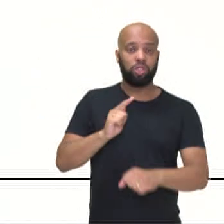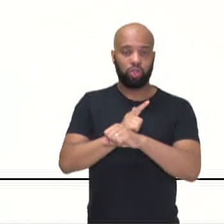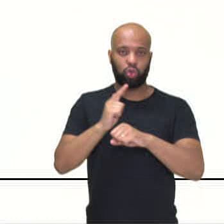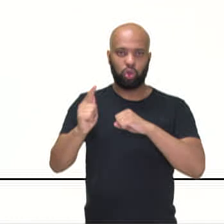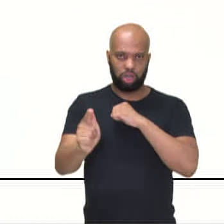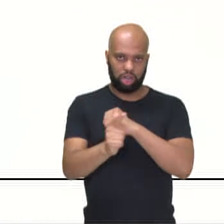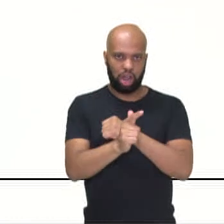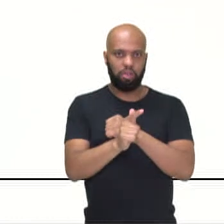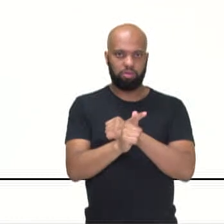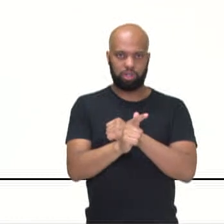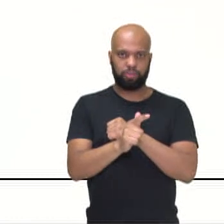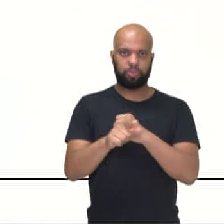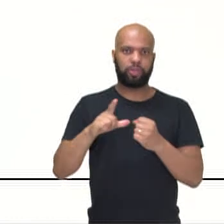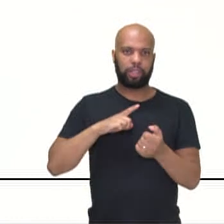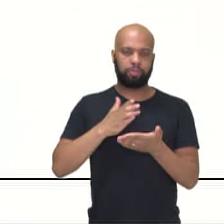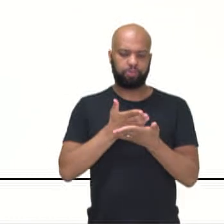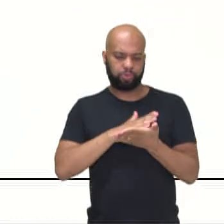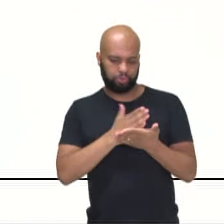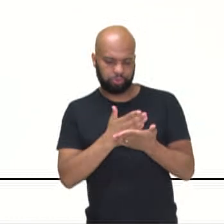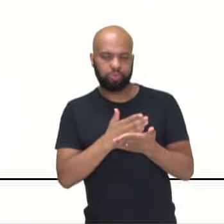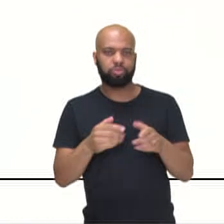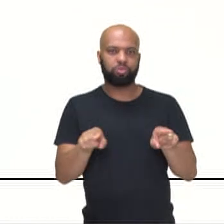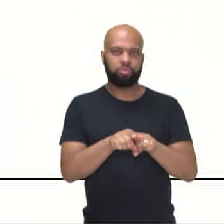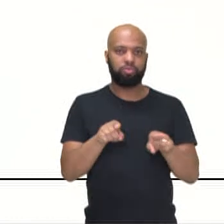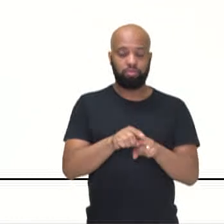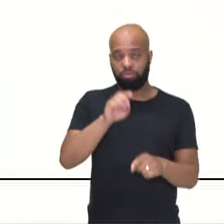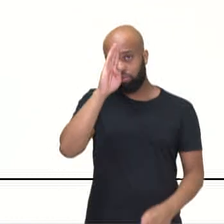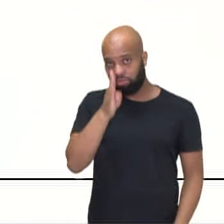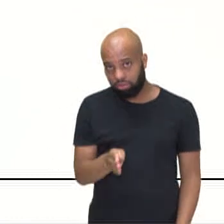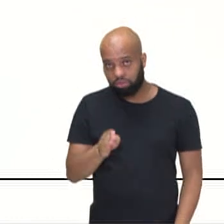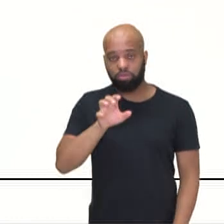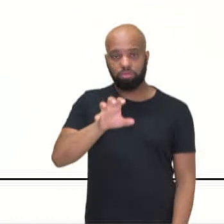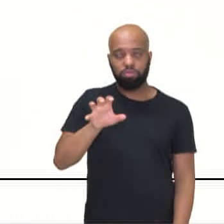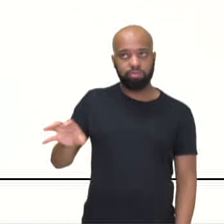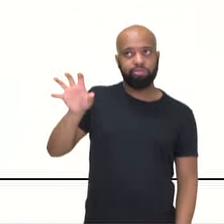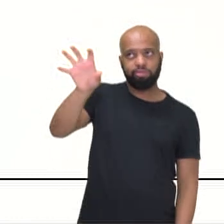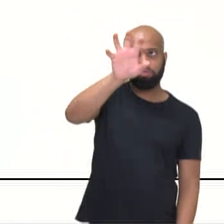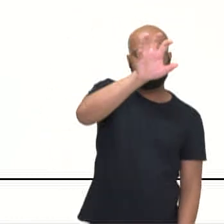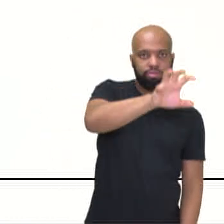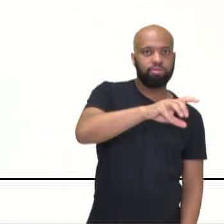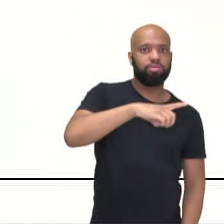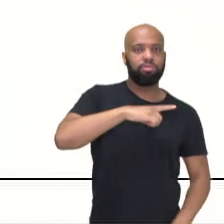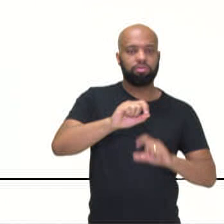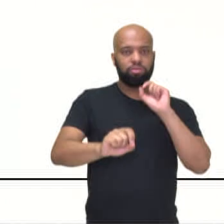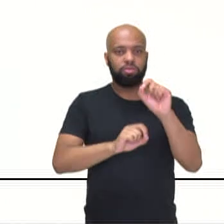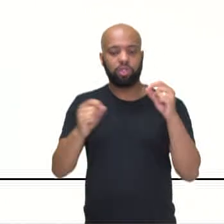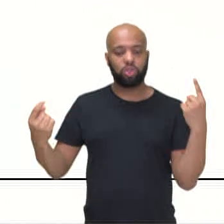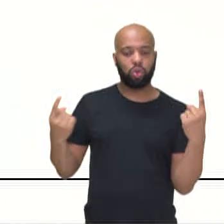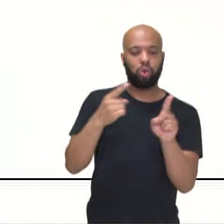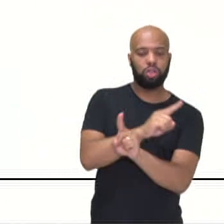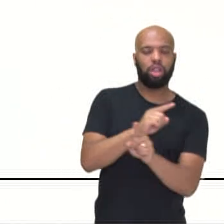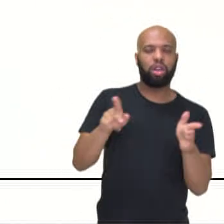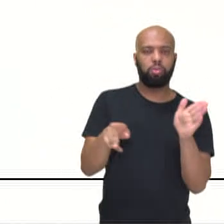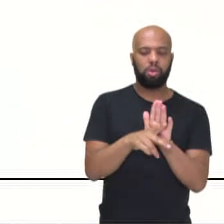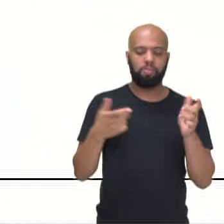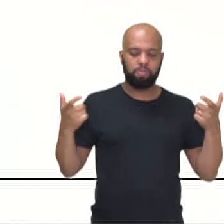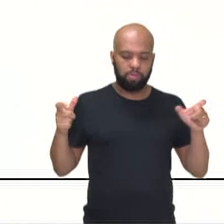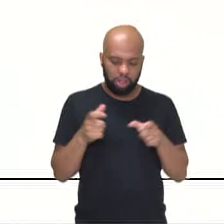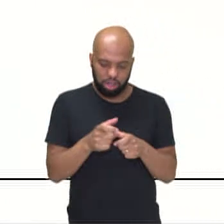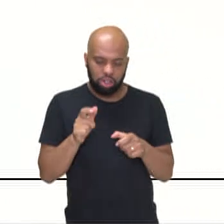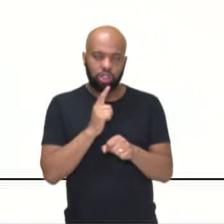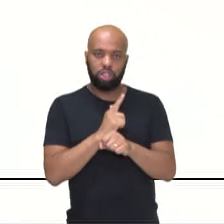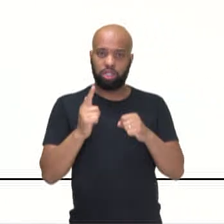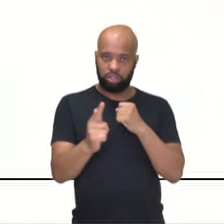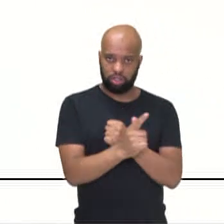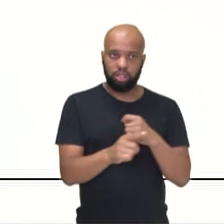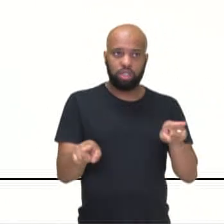geográficas intermediárias e imediatas. Essa regionalização, ela vem em contraponto às micro-regiões geográficas e